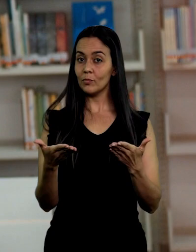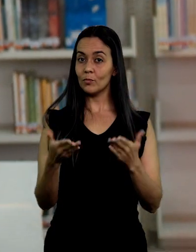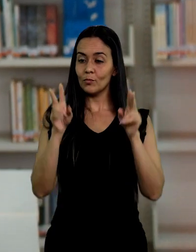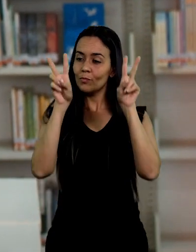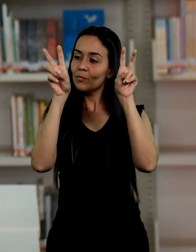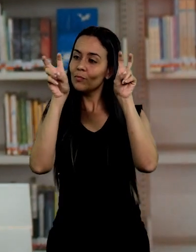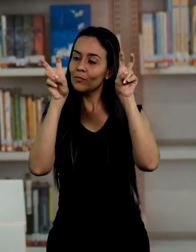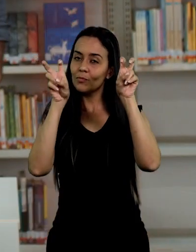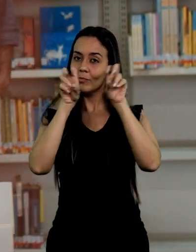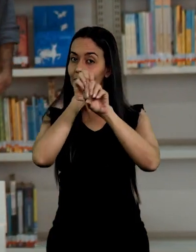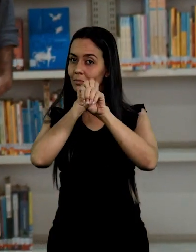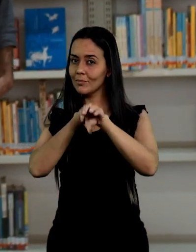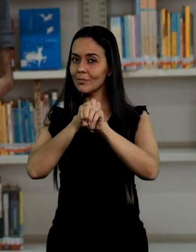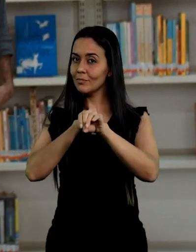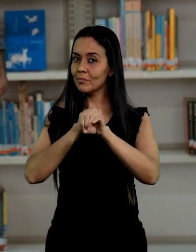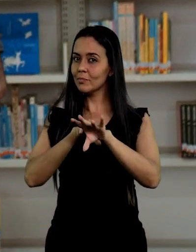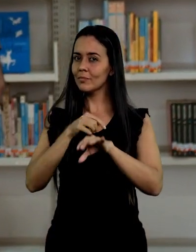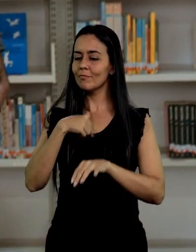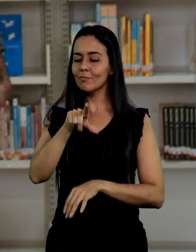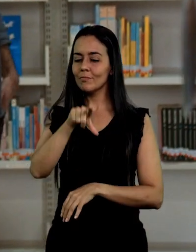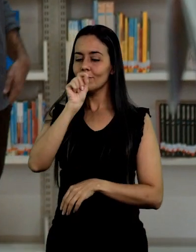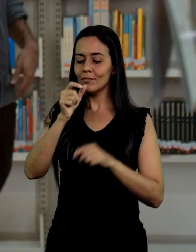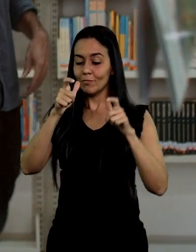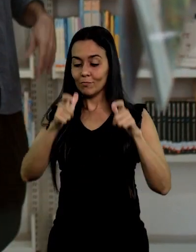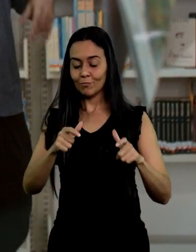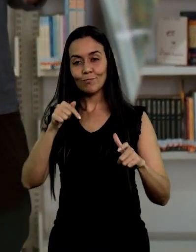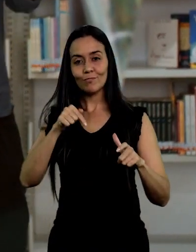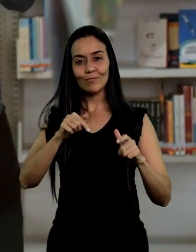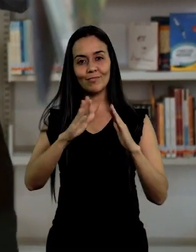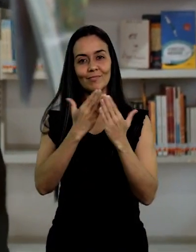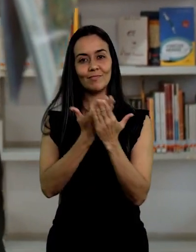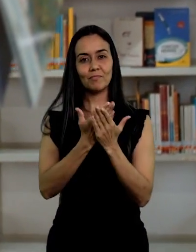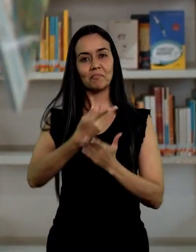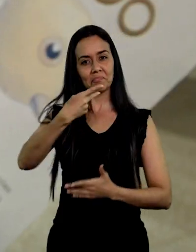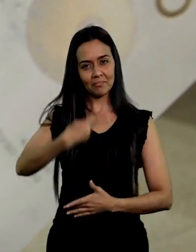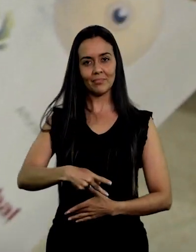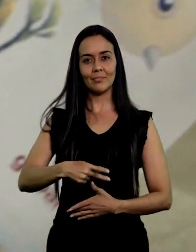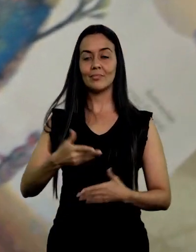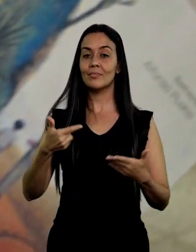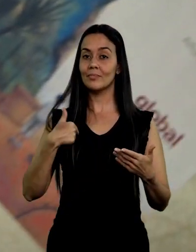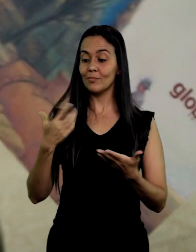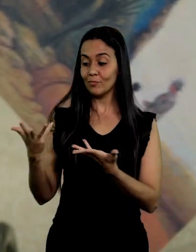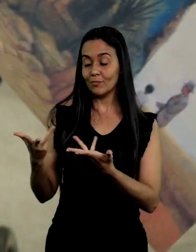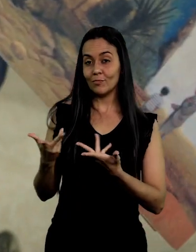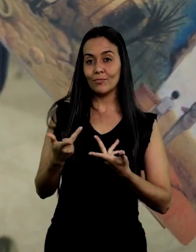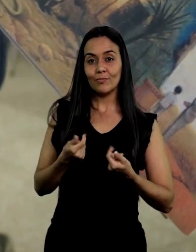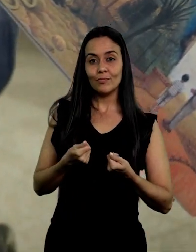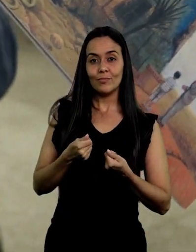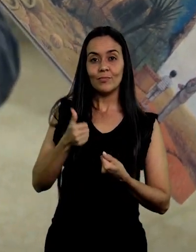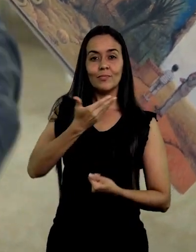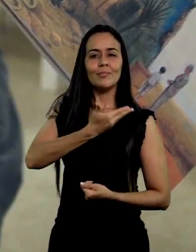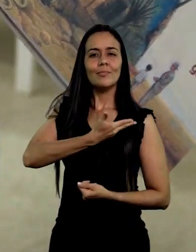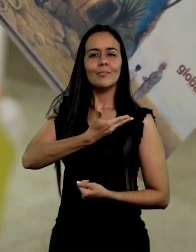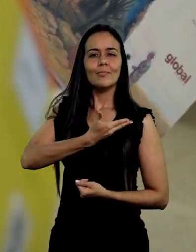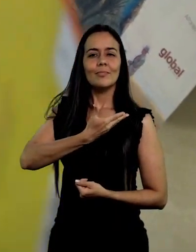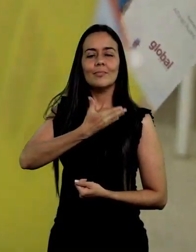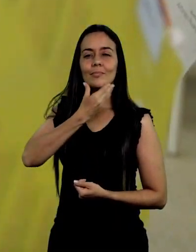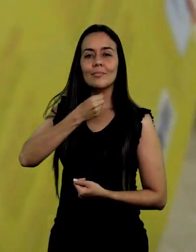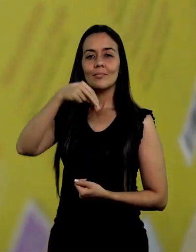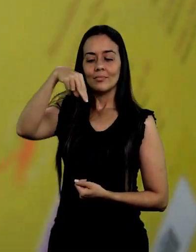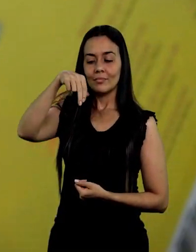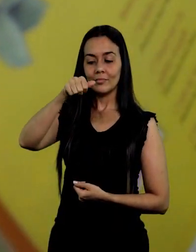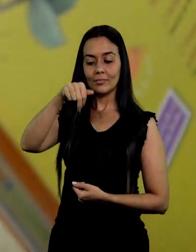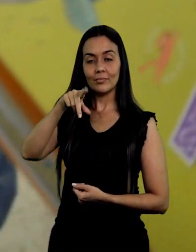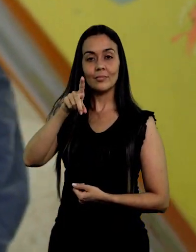gente decidiu fazer aqui. E eu estou convidando o Nando, que é um super amigo de longa data, um palhaço